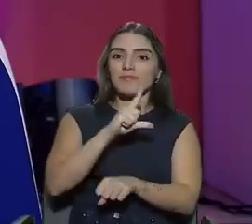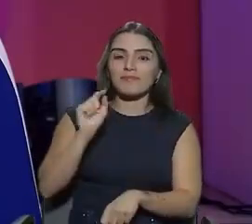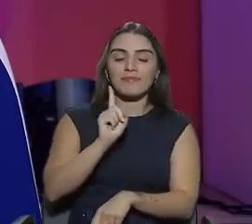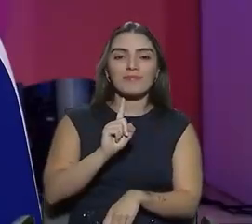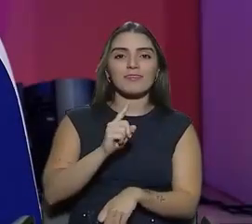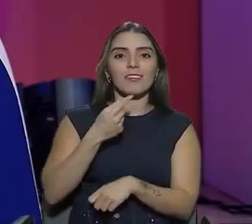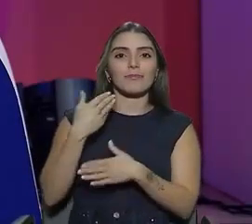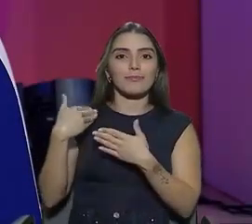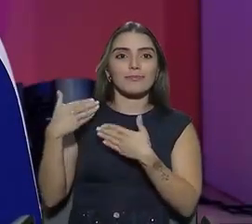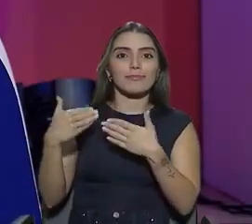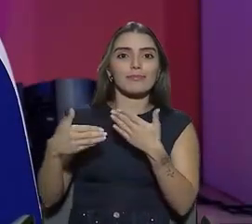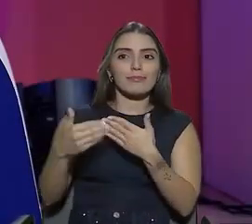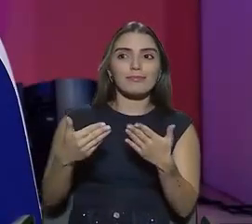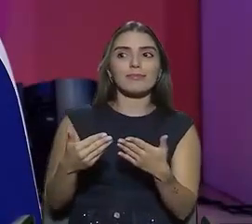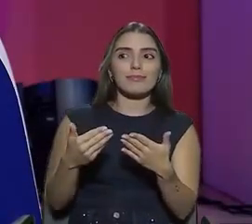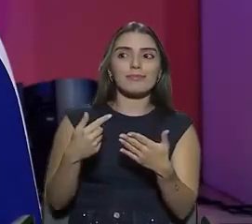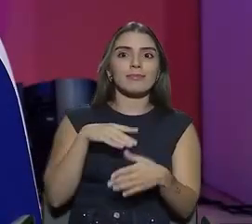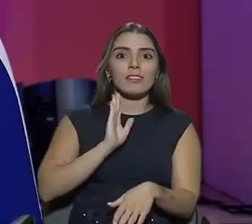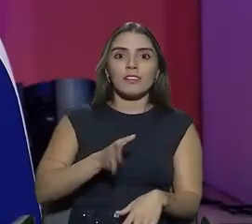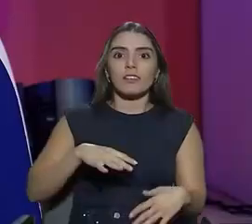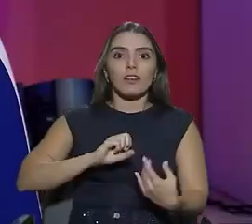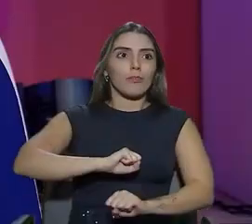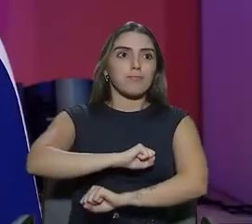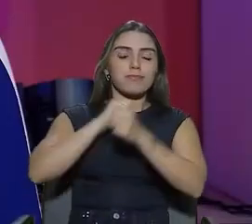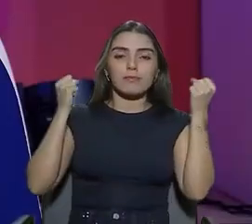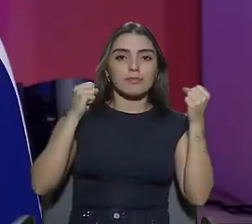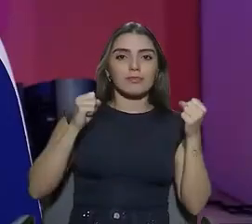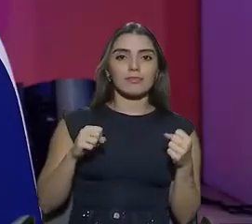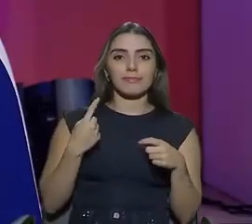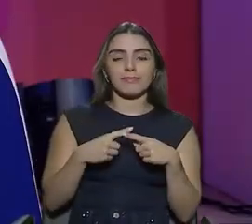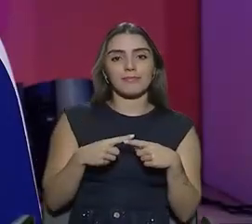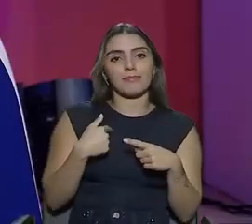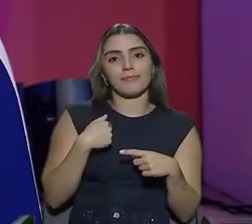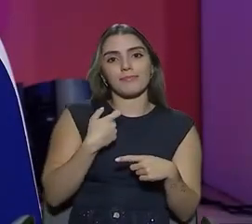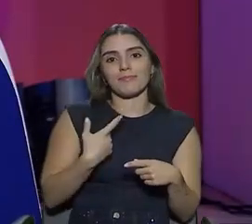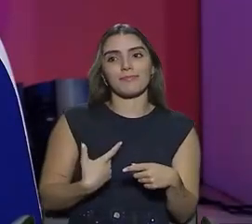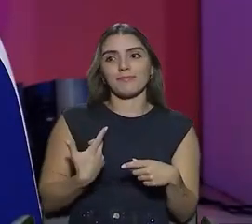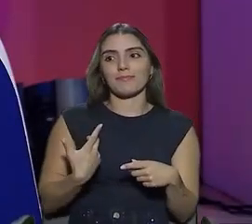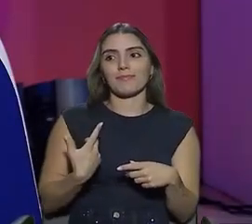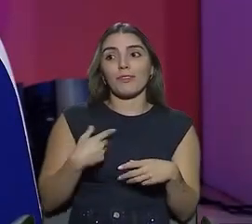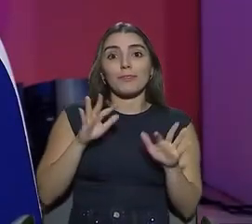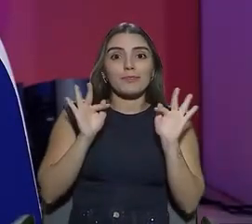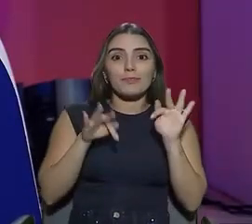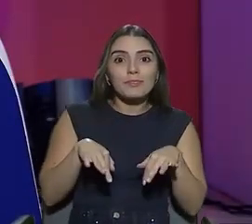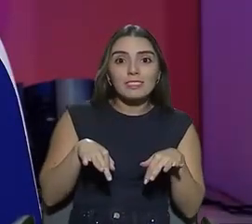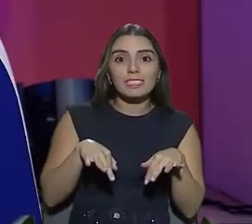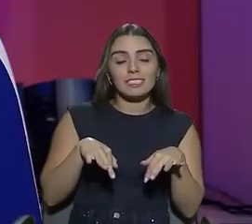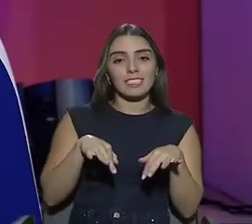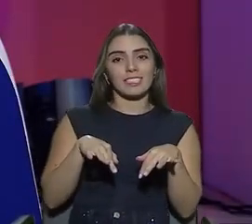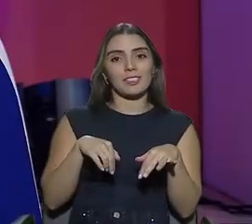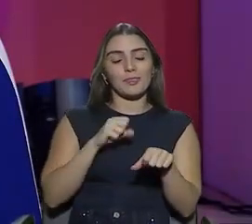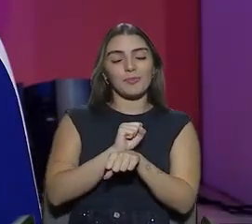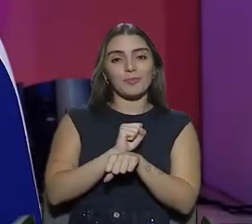durando. Eu já estava para ter um colapso, porque eu... Enfim, né? Ela Mas era uma das assim, finalistas. eu era uma das finalistas, né,